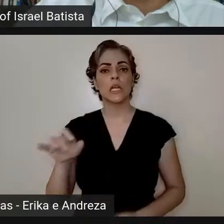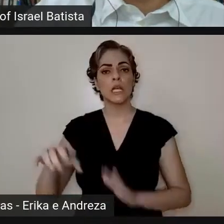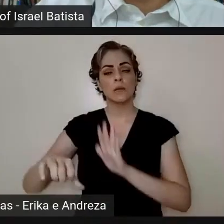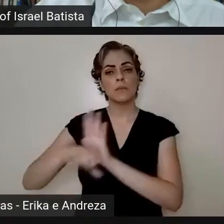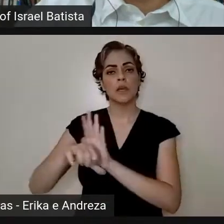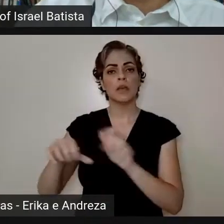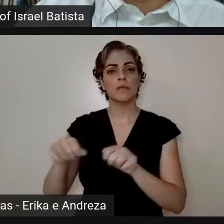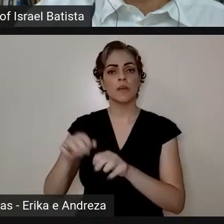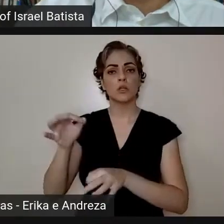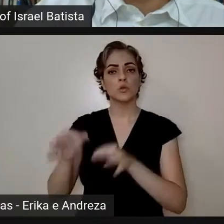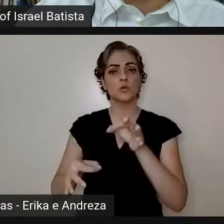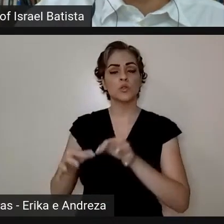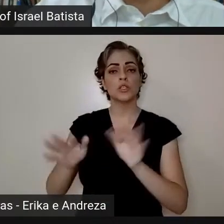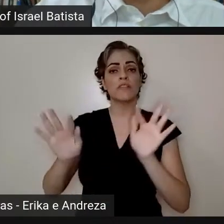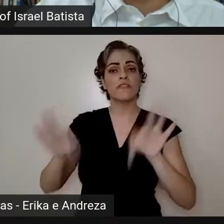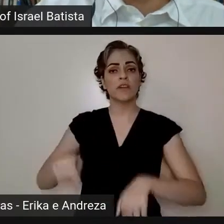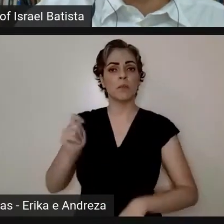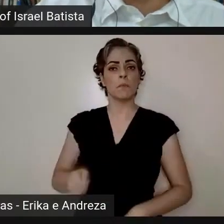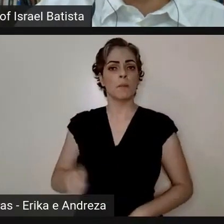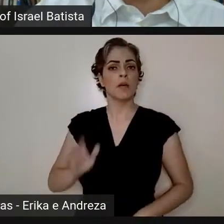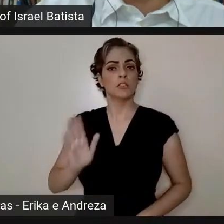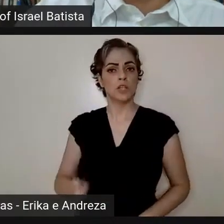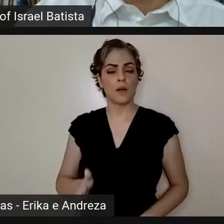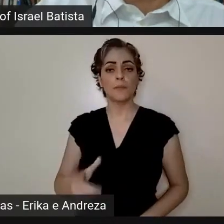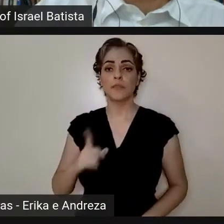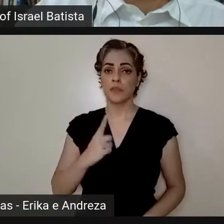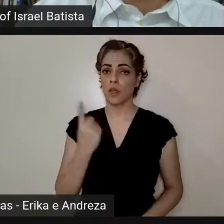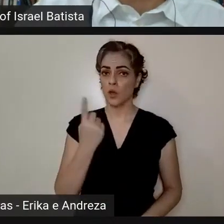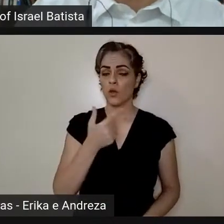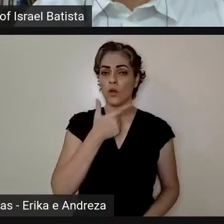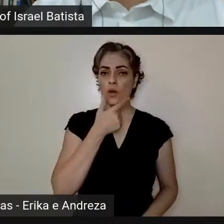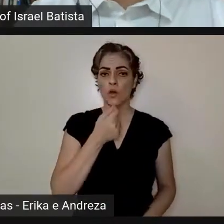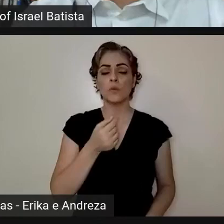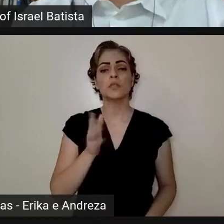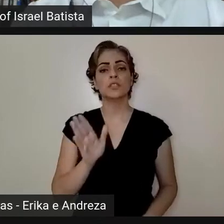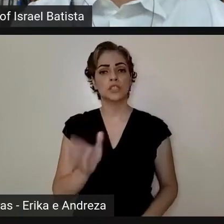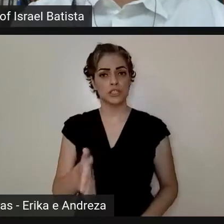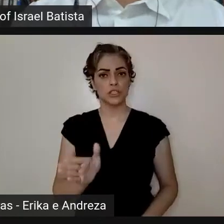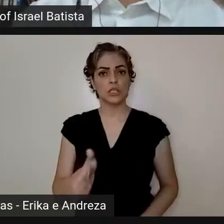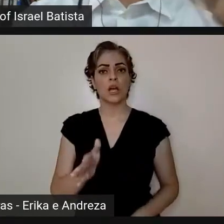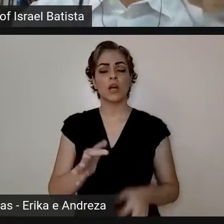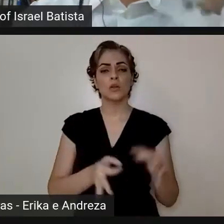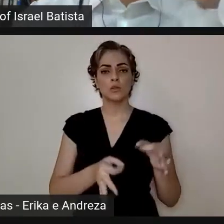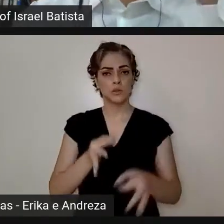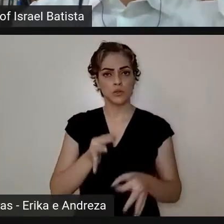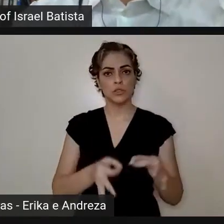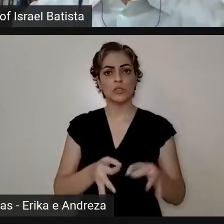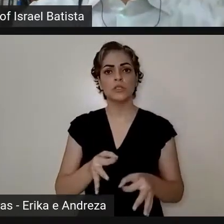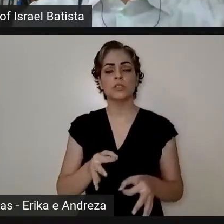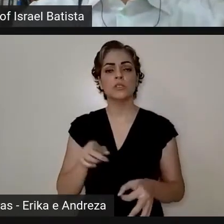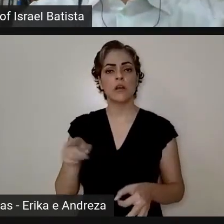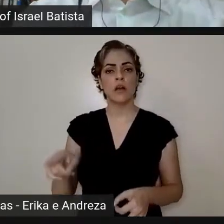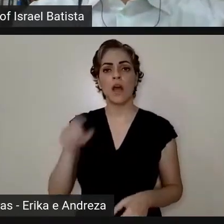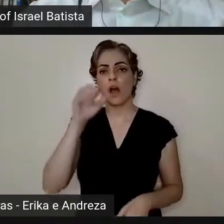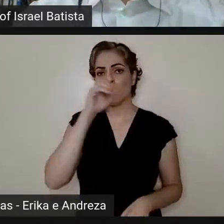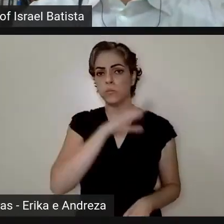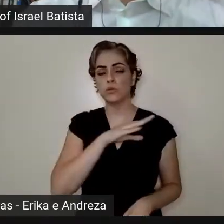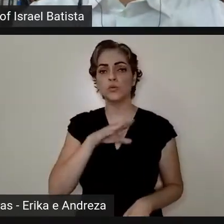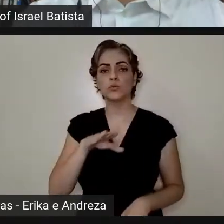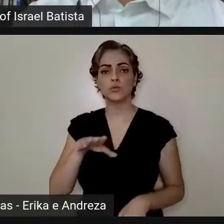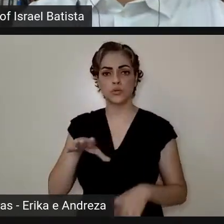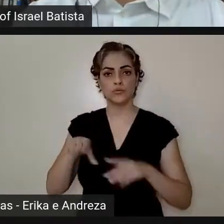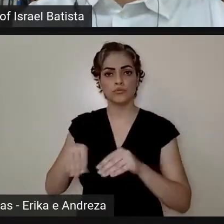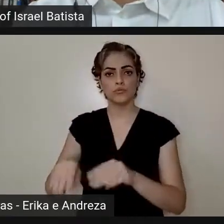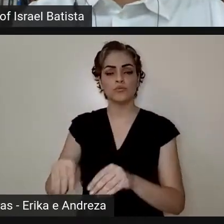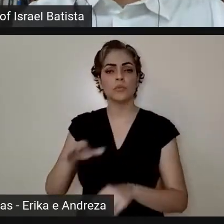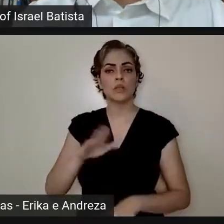A gente teve recentemente um caso de um servidor da ABIN que foi condenado ali por conta de abuso de menor, foi preso, ficou